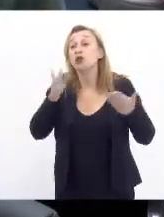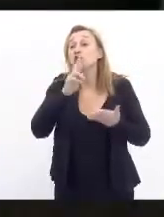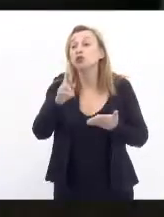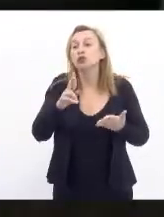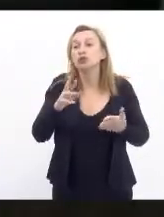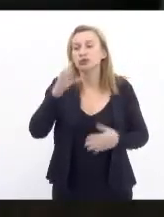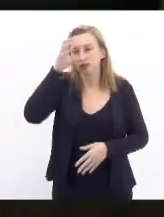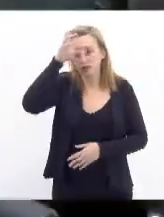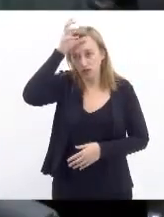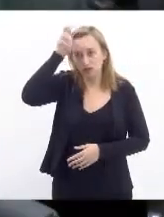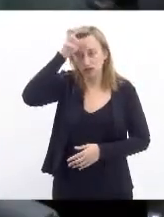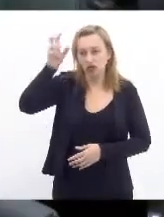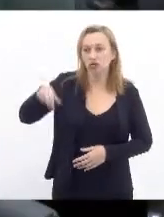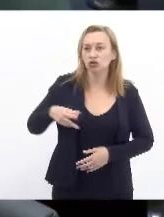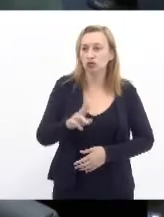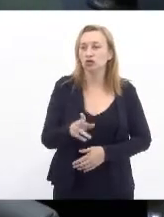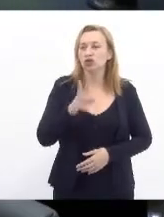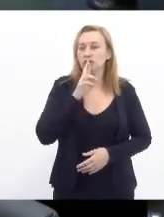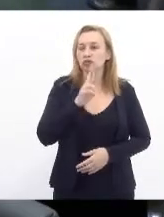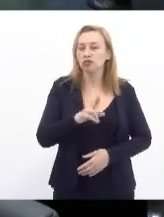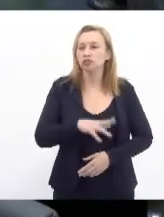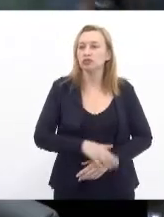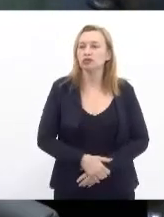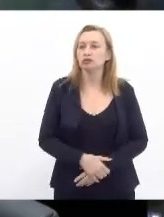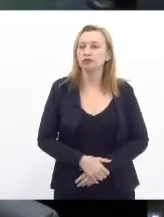Deputada Tia Ju.